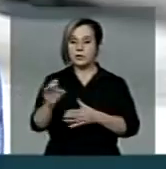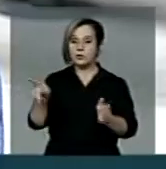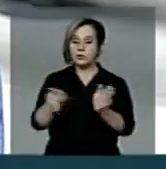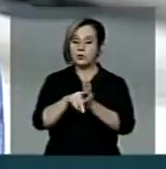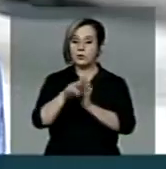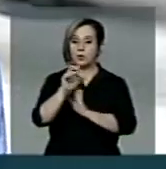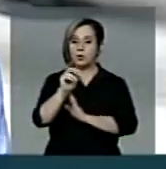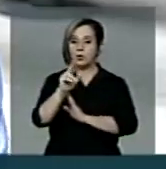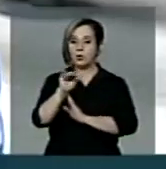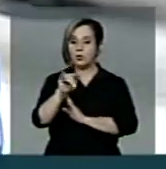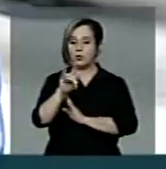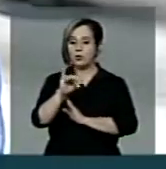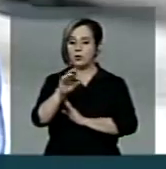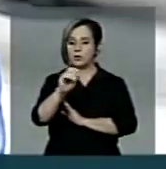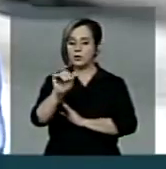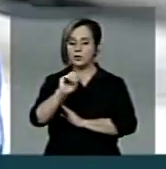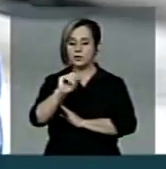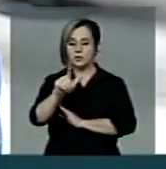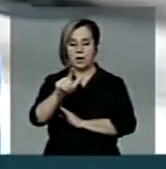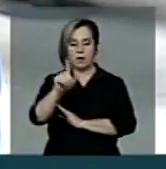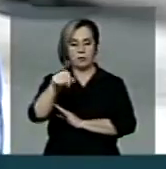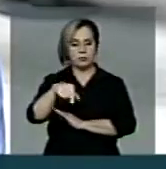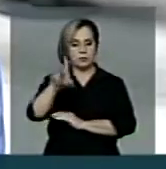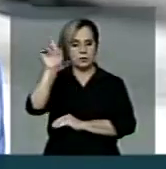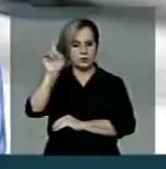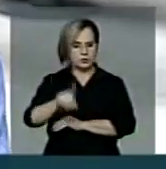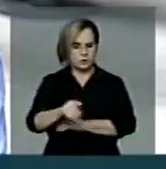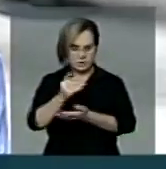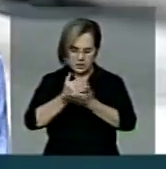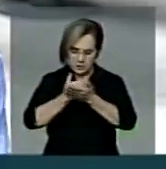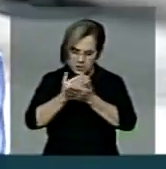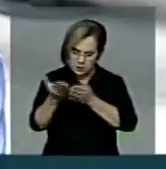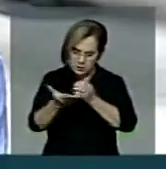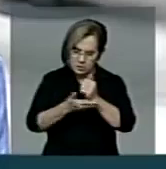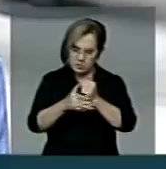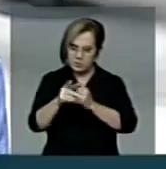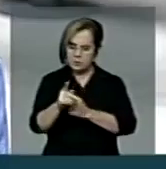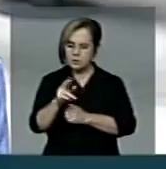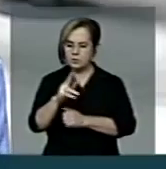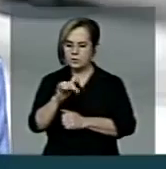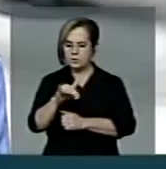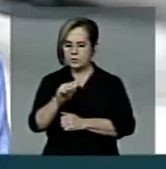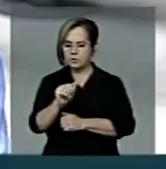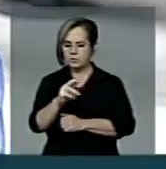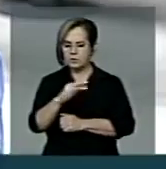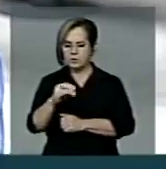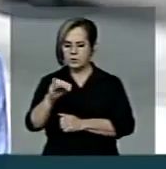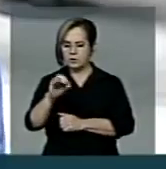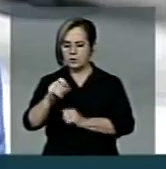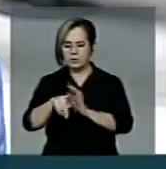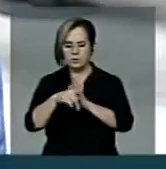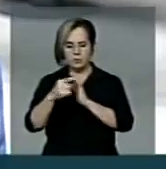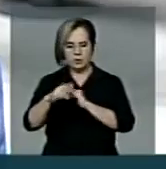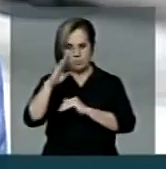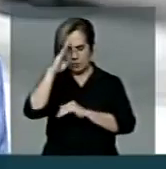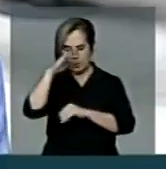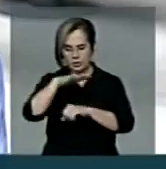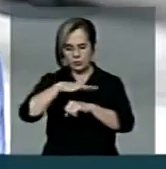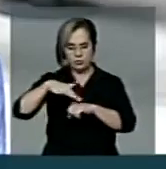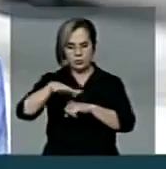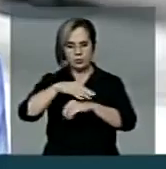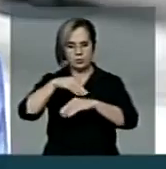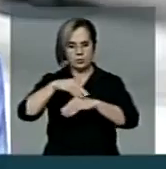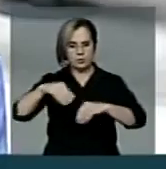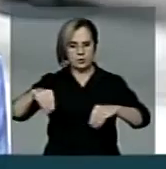originários. São direitos primários que eles têm sobre o território. É bom dizer mais uma vez que